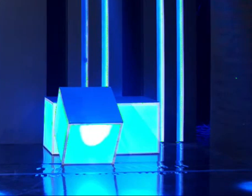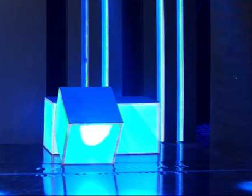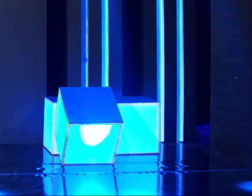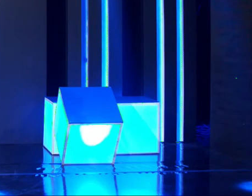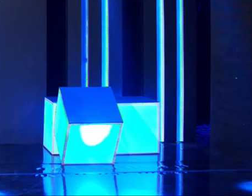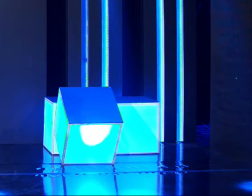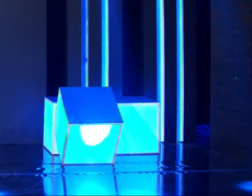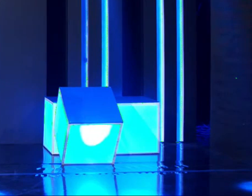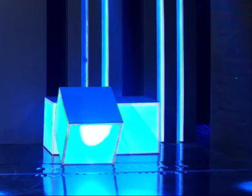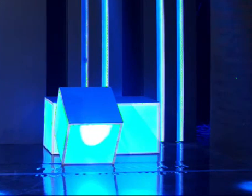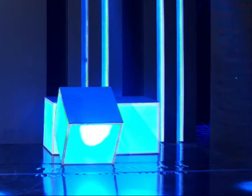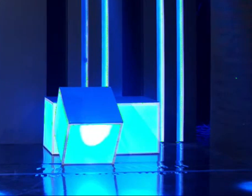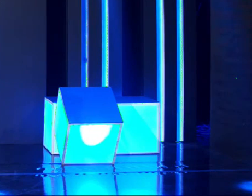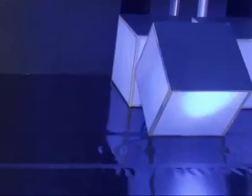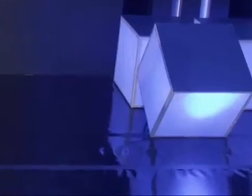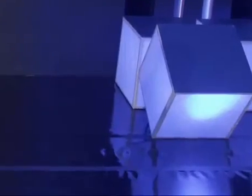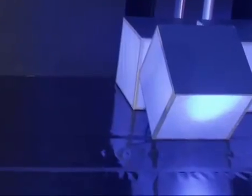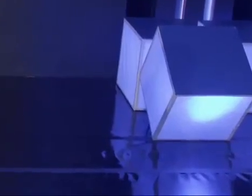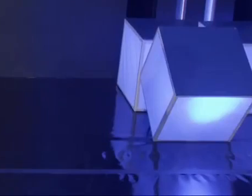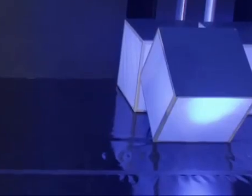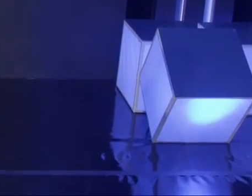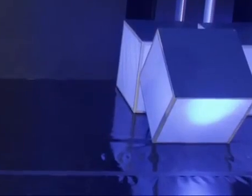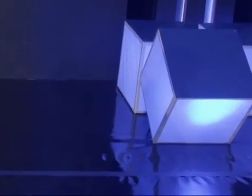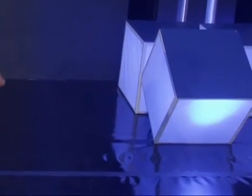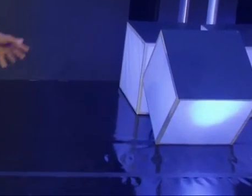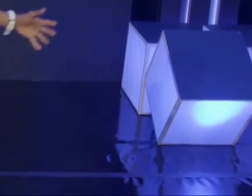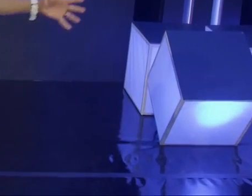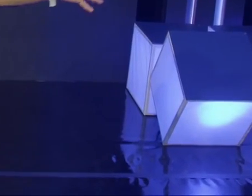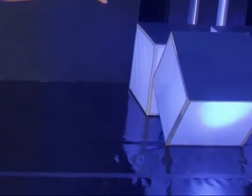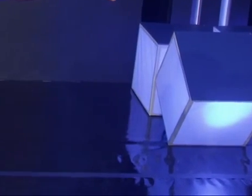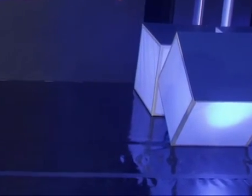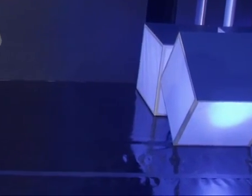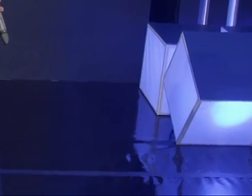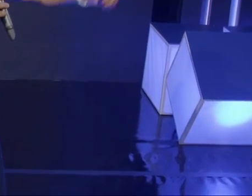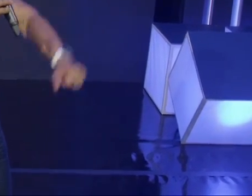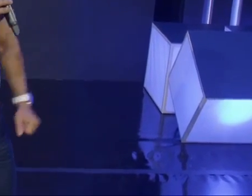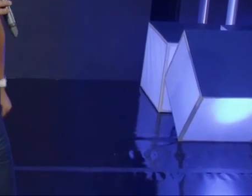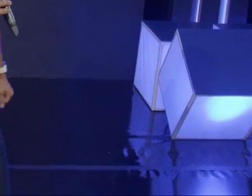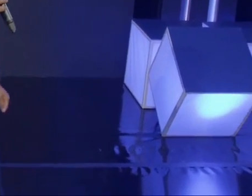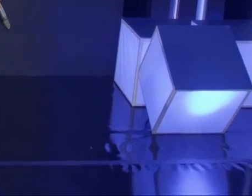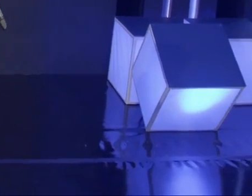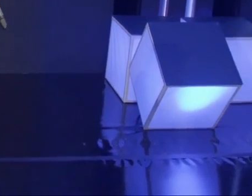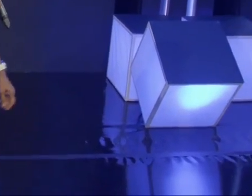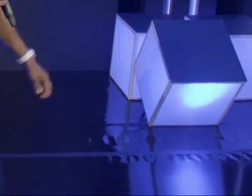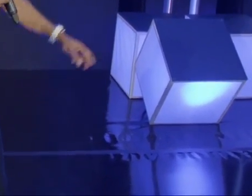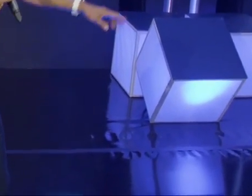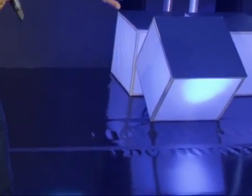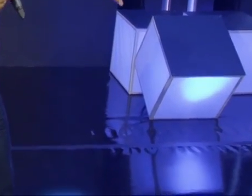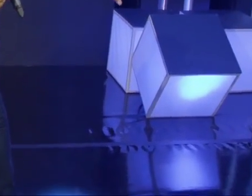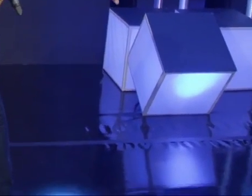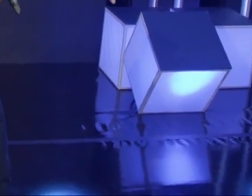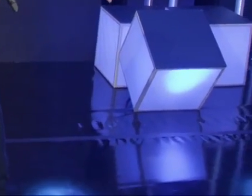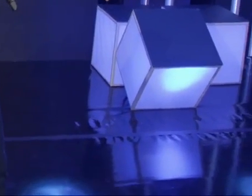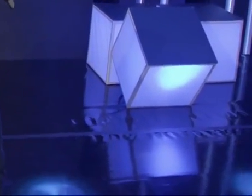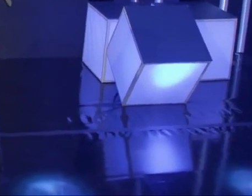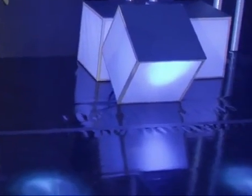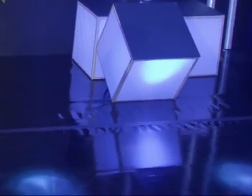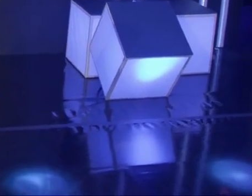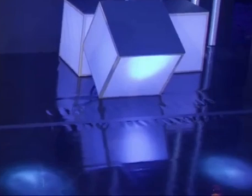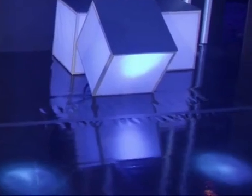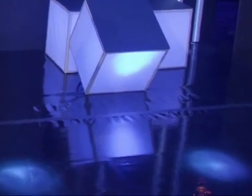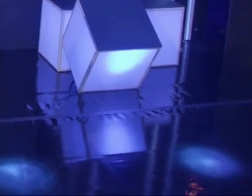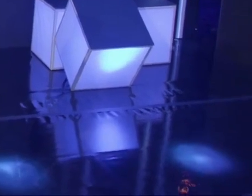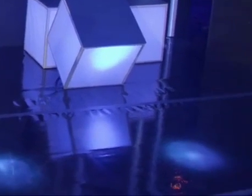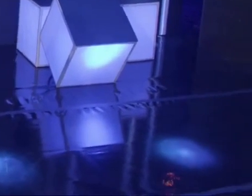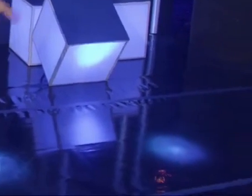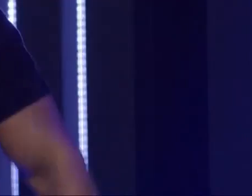gente seguir os nossos passos agora. Estou contando aqui com o pastor Richard Orgão para poder me ajudar. Já temos lá mais ou menos lá uns